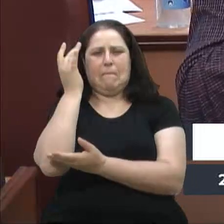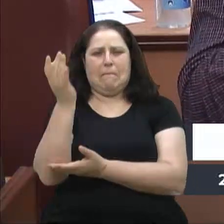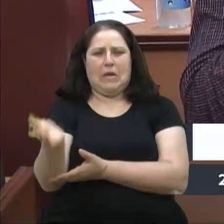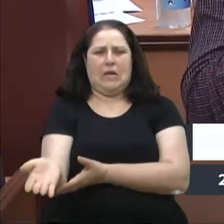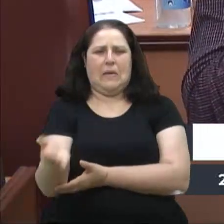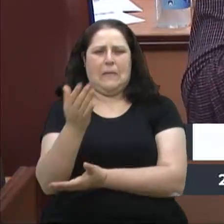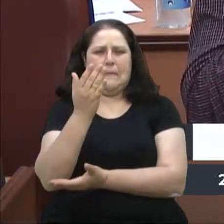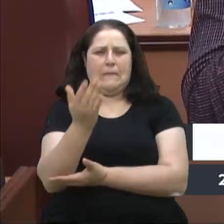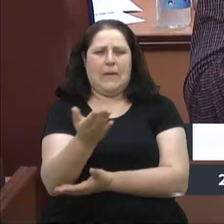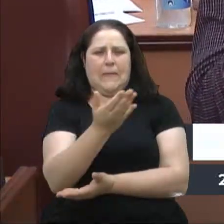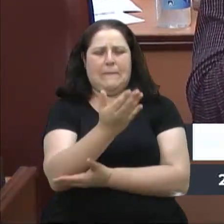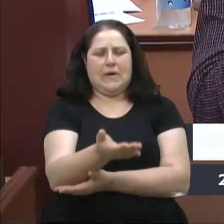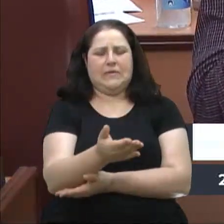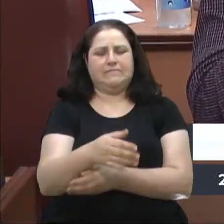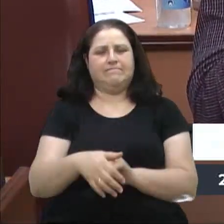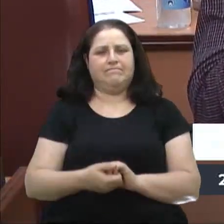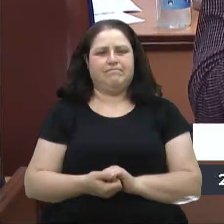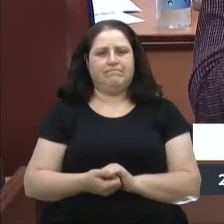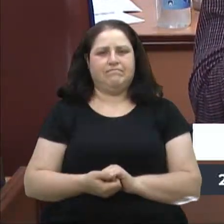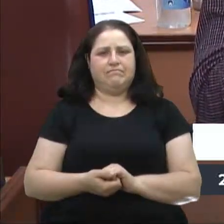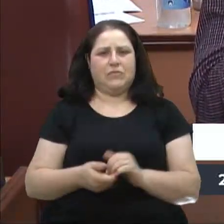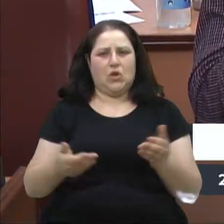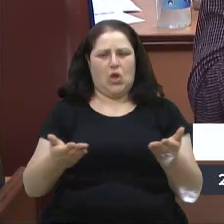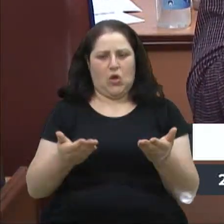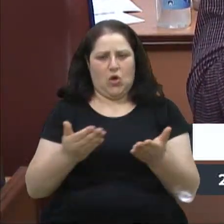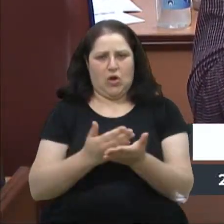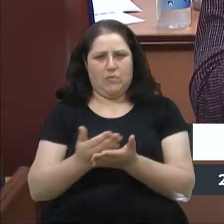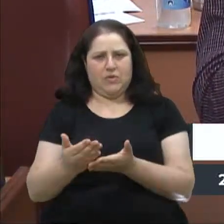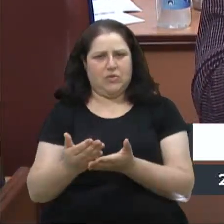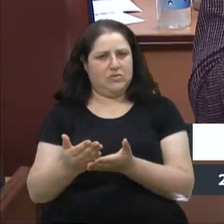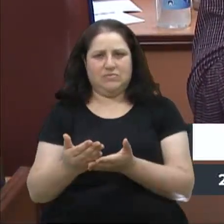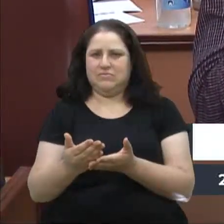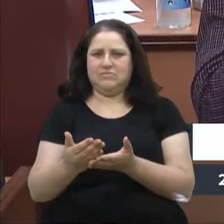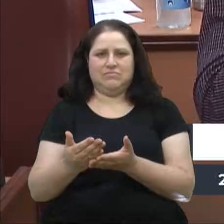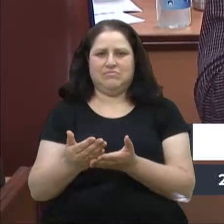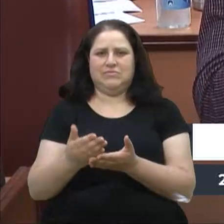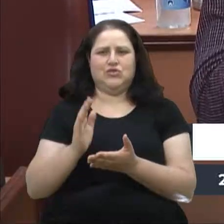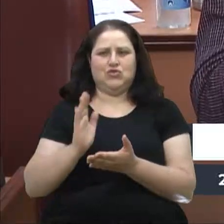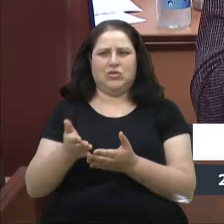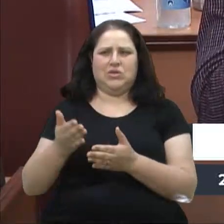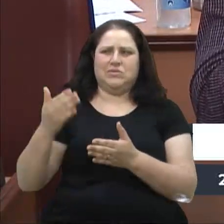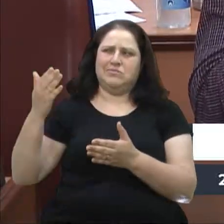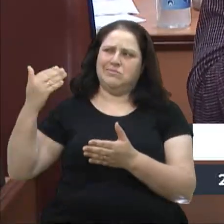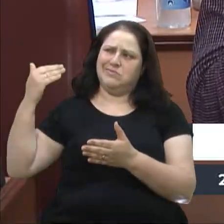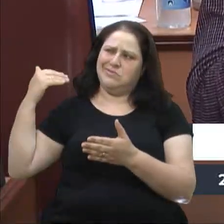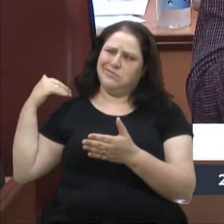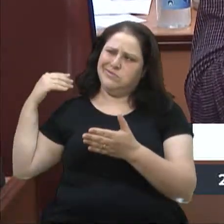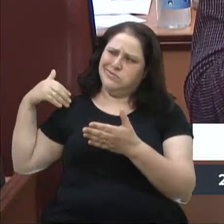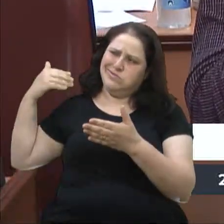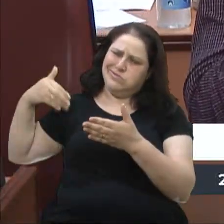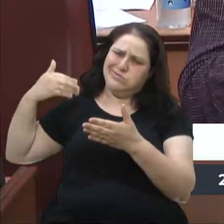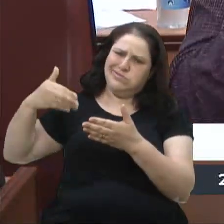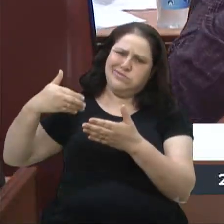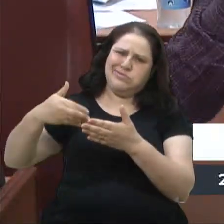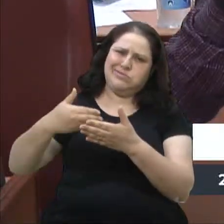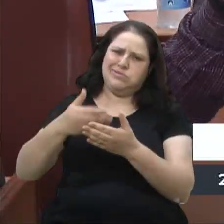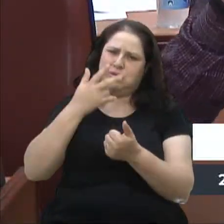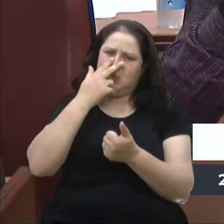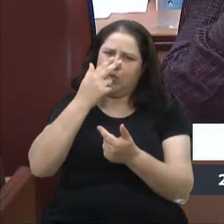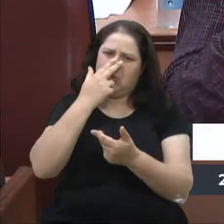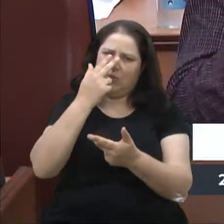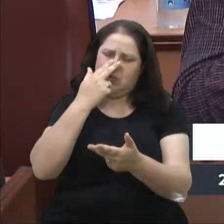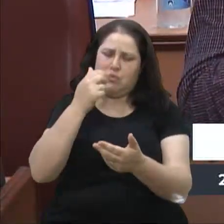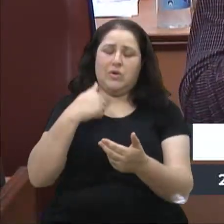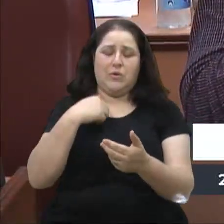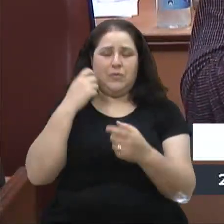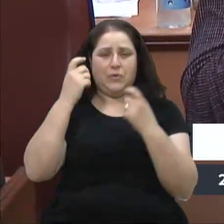Isso não é só nos últimos anos, isso vem acontecendo ao longo dos tempos. E me preocupa muito e preocupa a